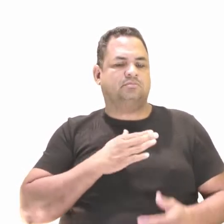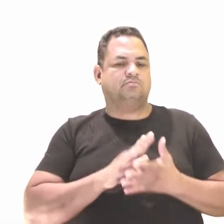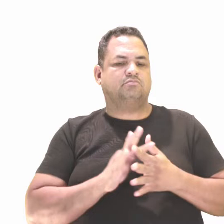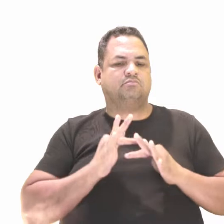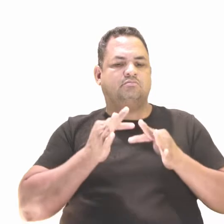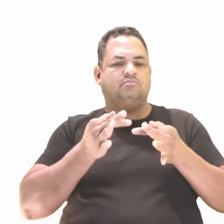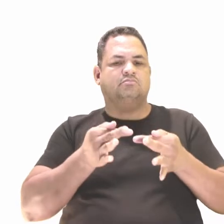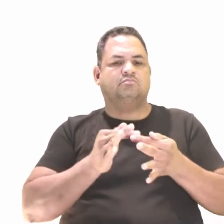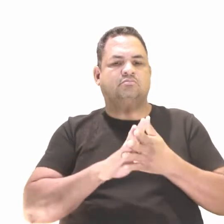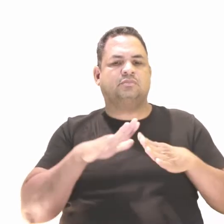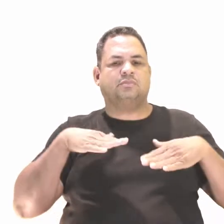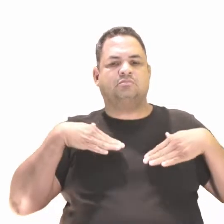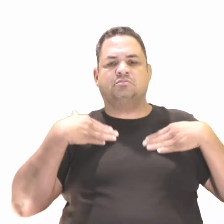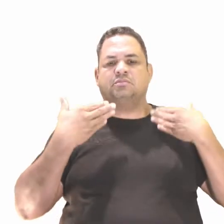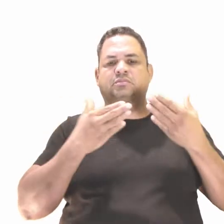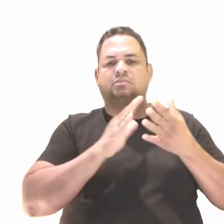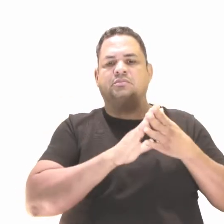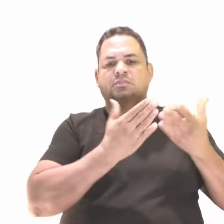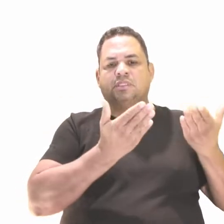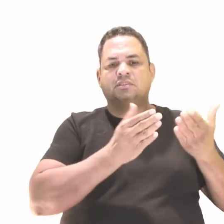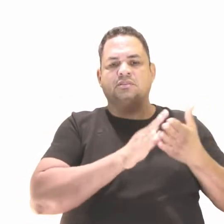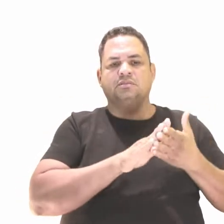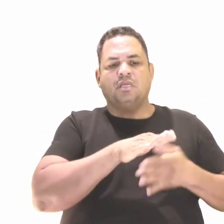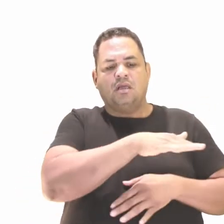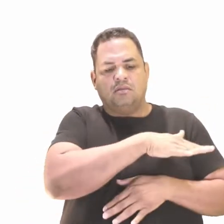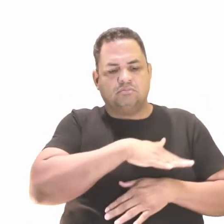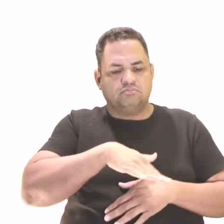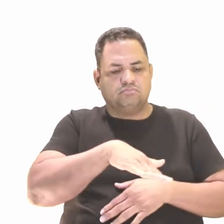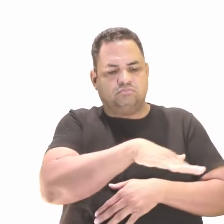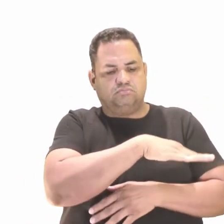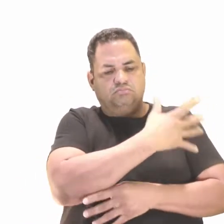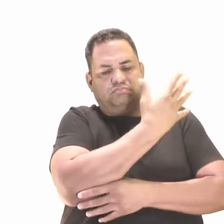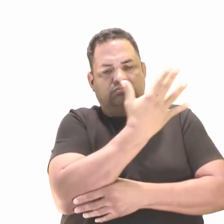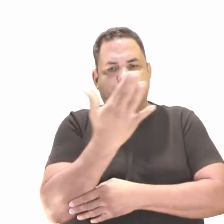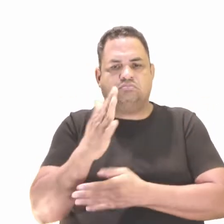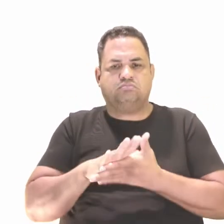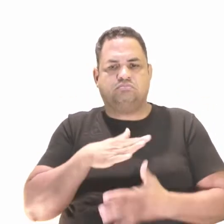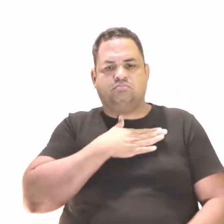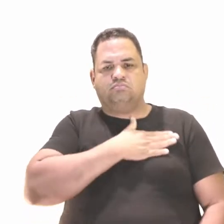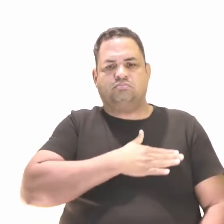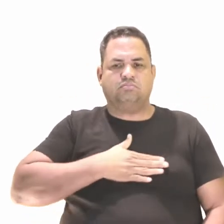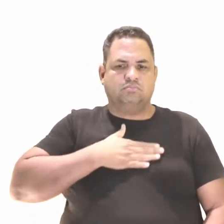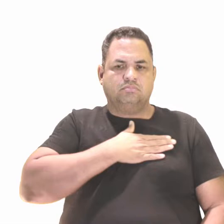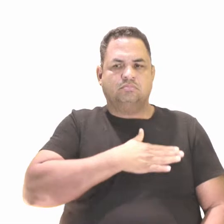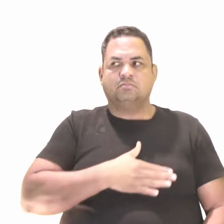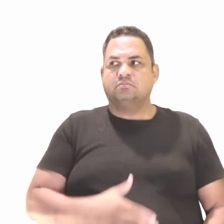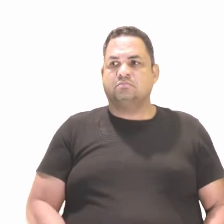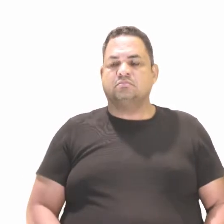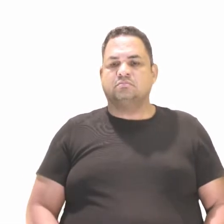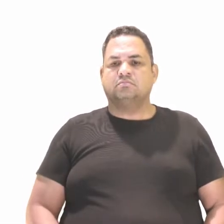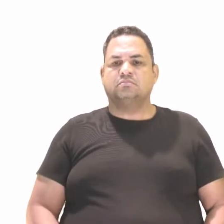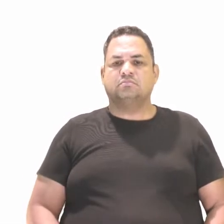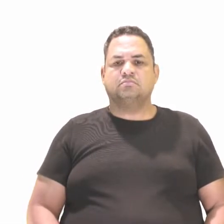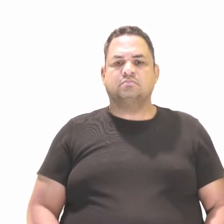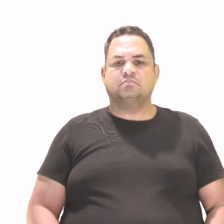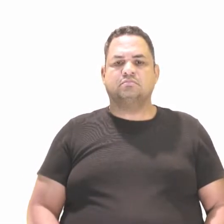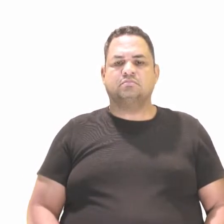acampar. Would you like to go with us? Ou seja, você gostaria? Would you